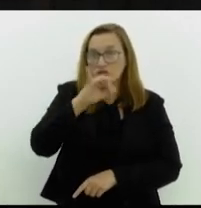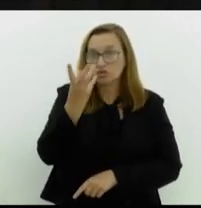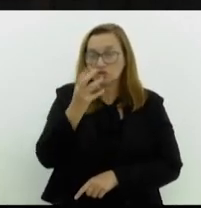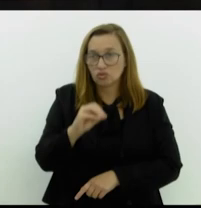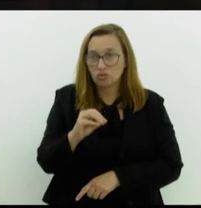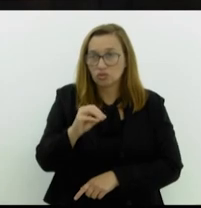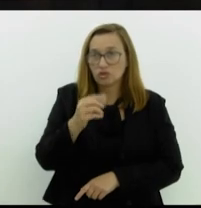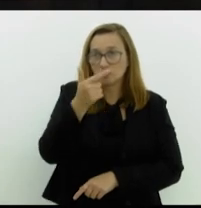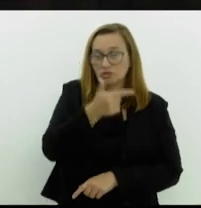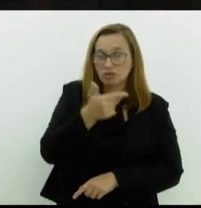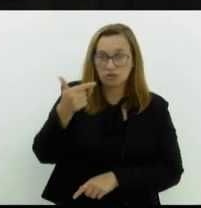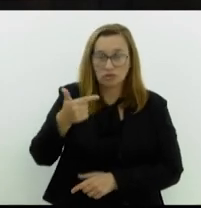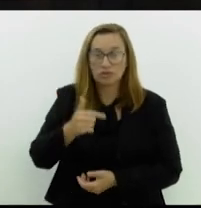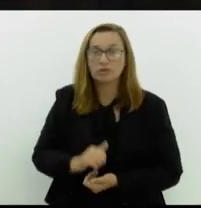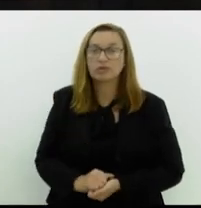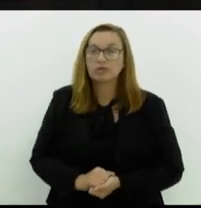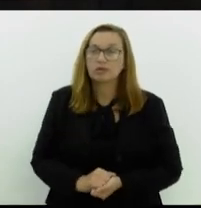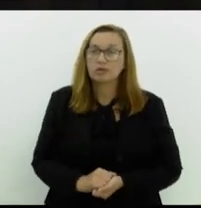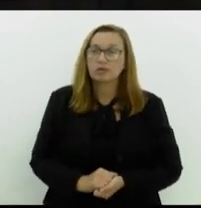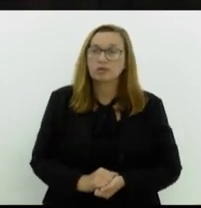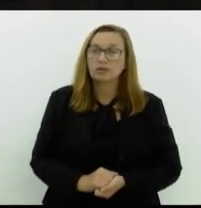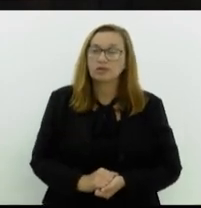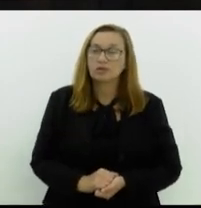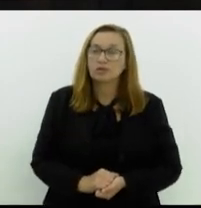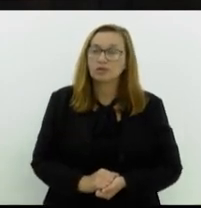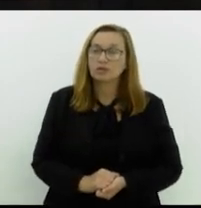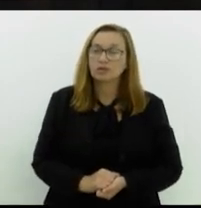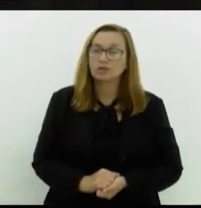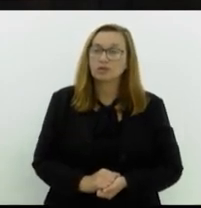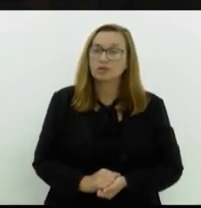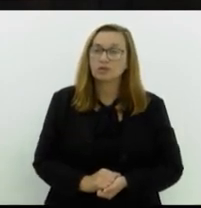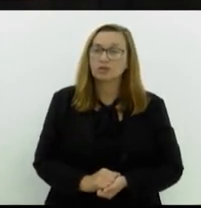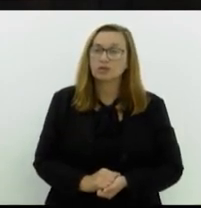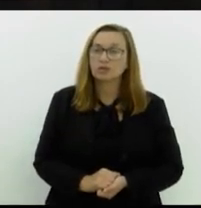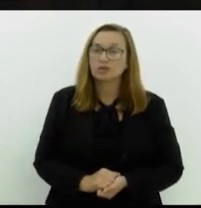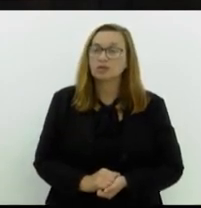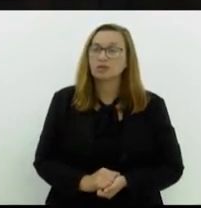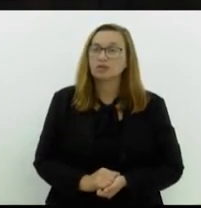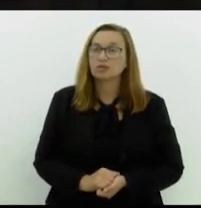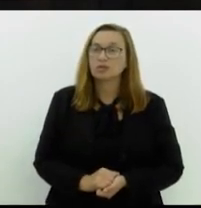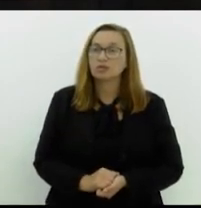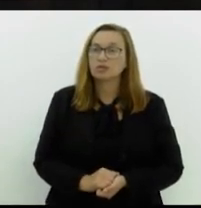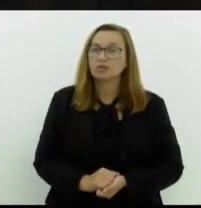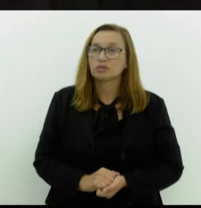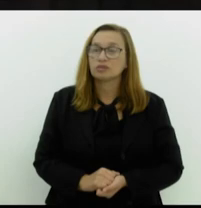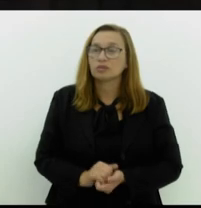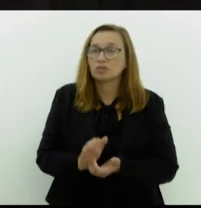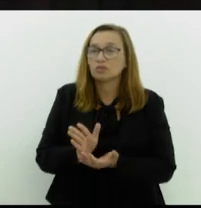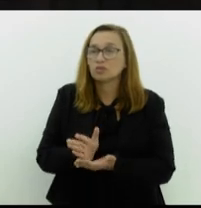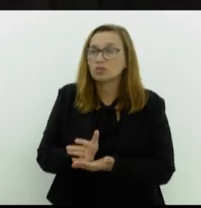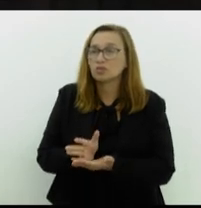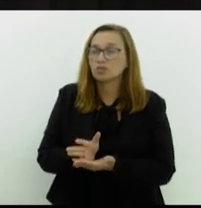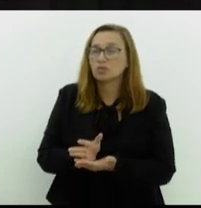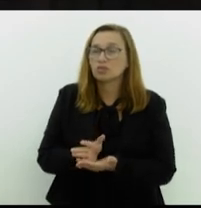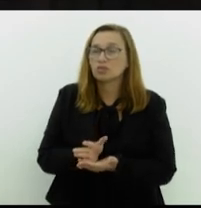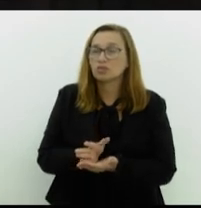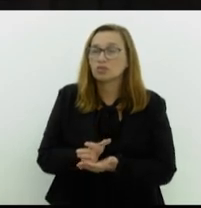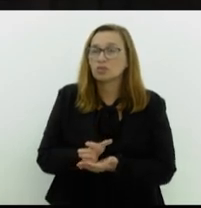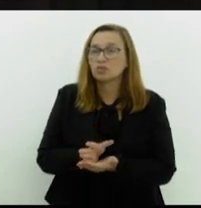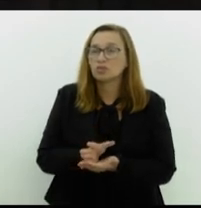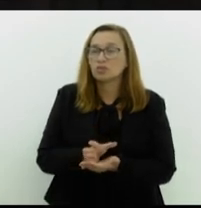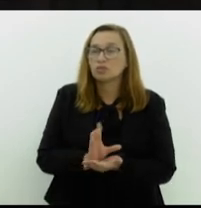de 22, que usurpou na mão grande os recursos